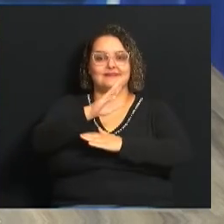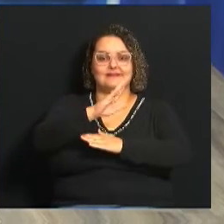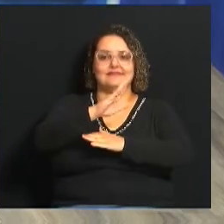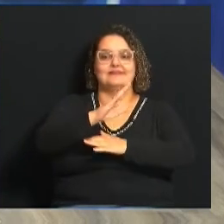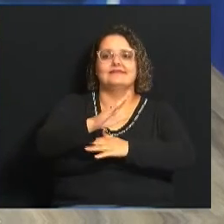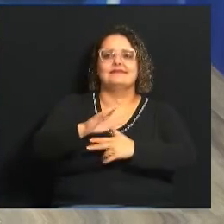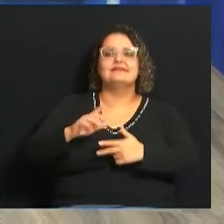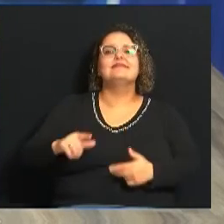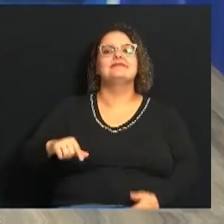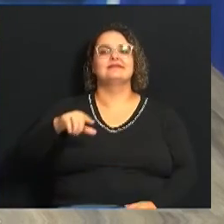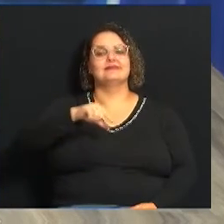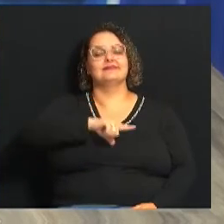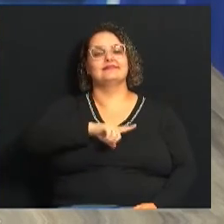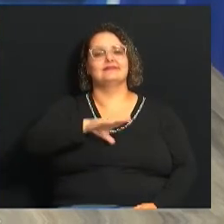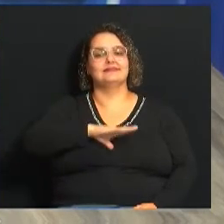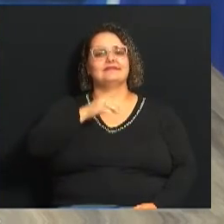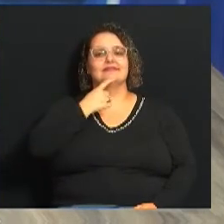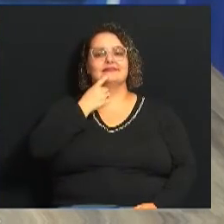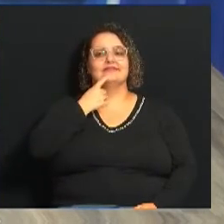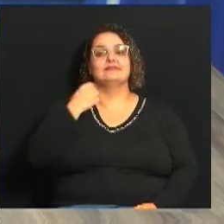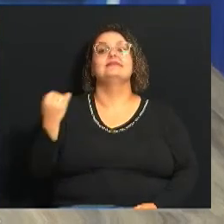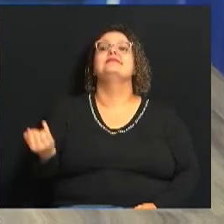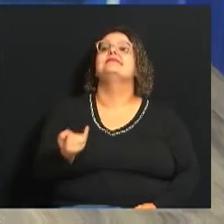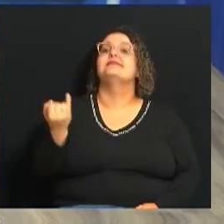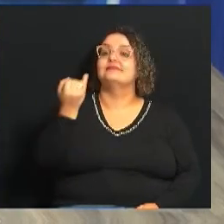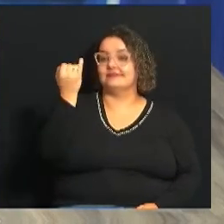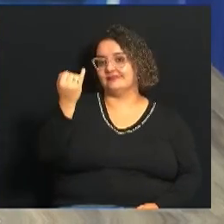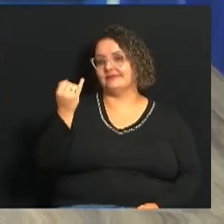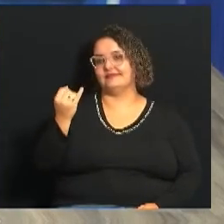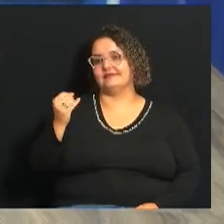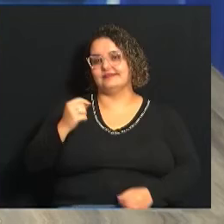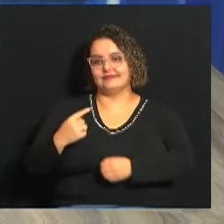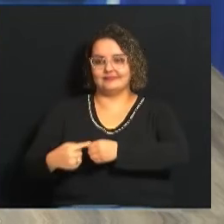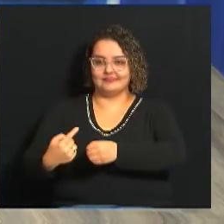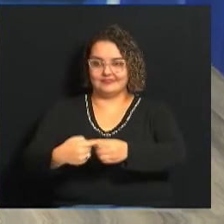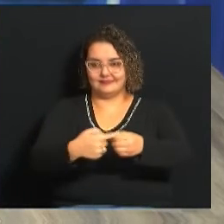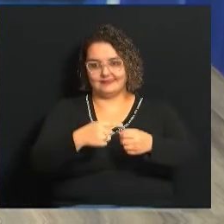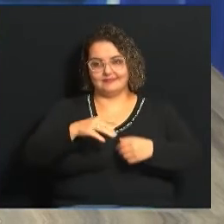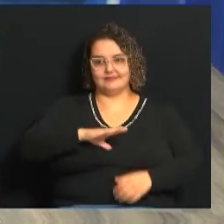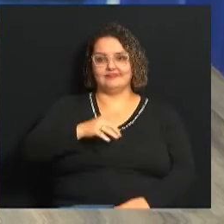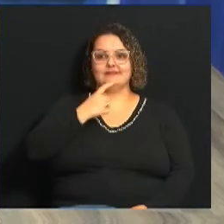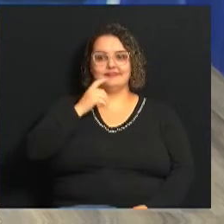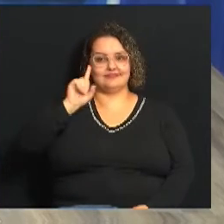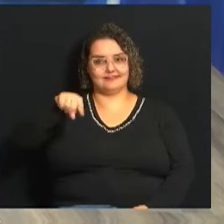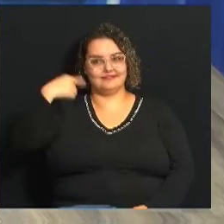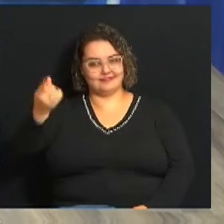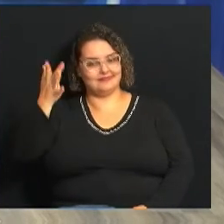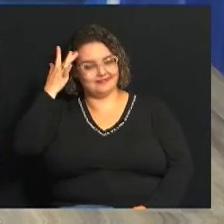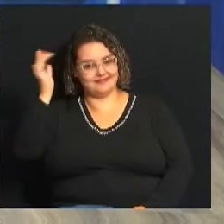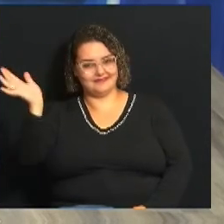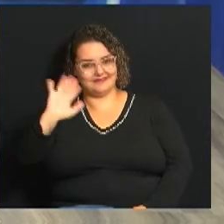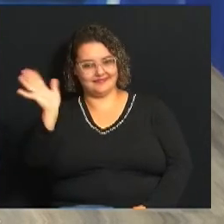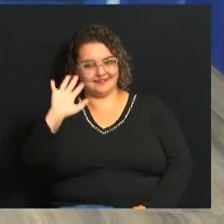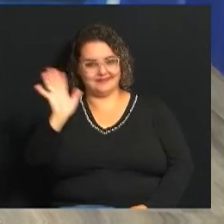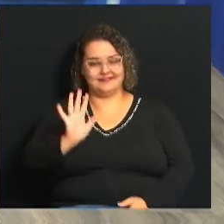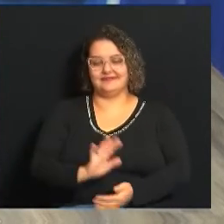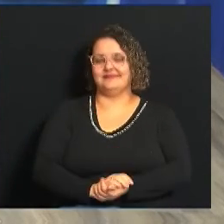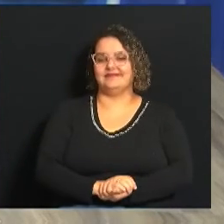e, claro, que de mais importante acontecer na metrópole de Campinas. Até amanhã ao meio-dia, hein? Tchau, tchau.